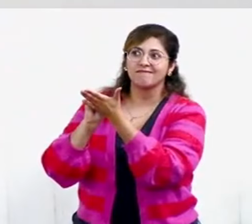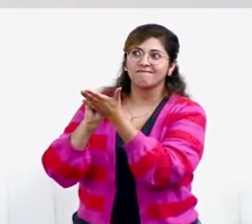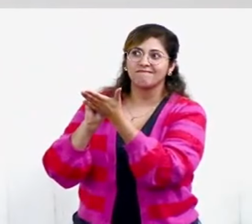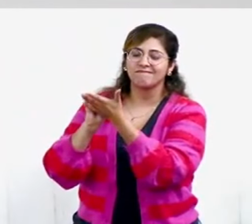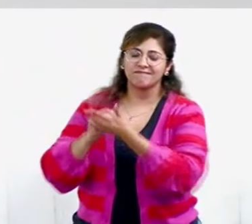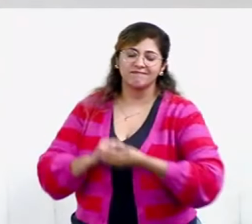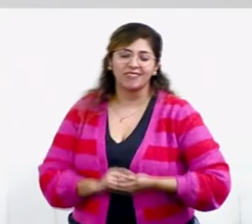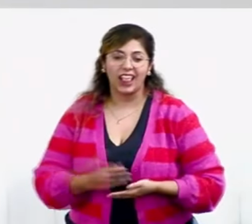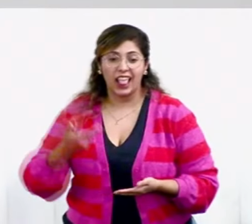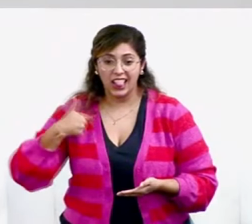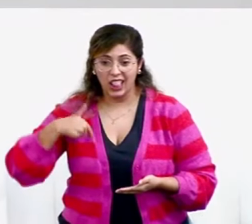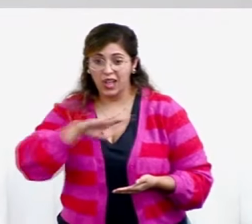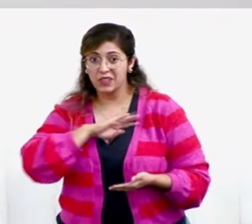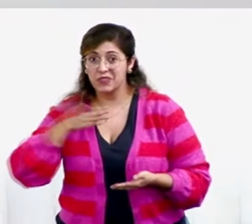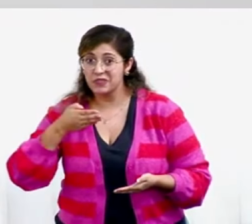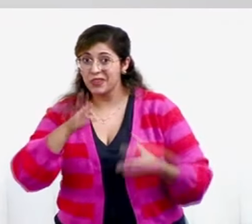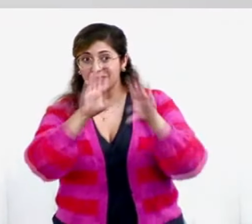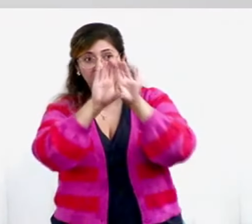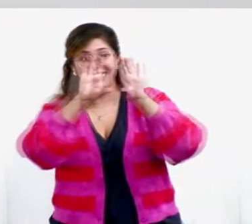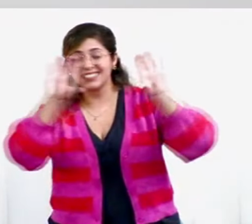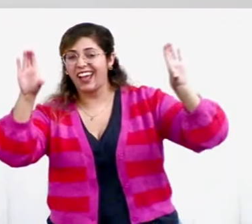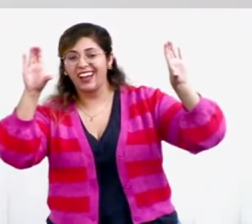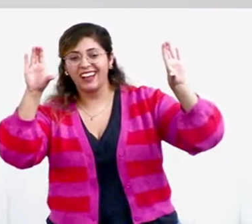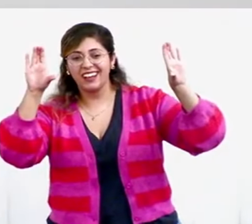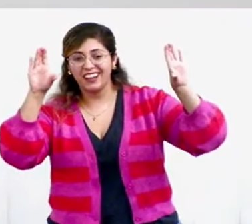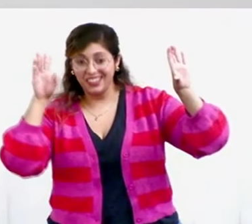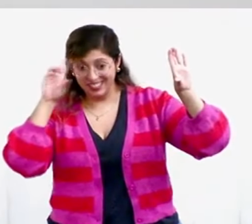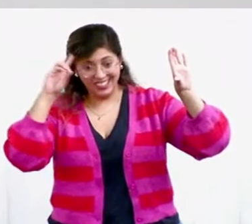na eternidade.